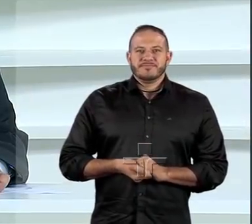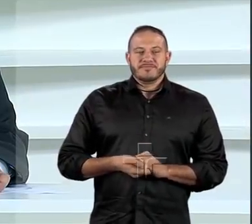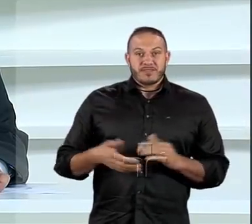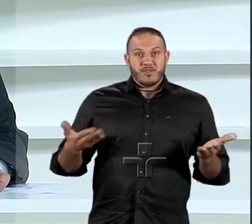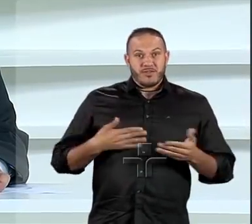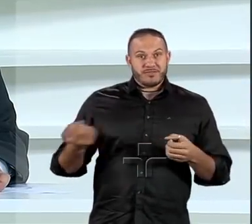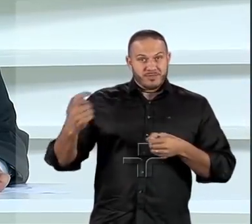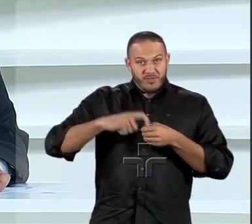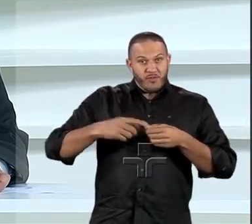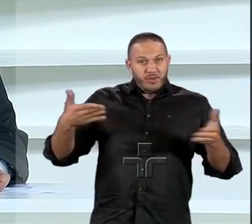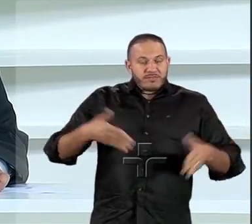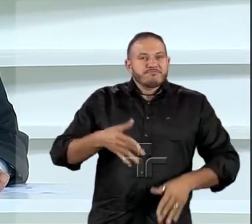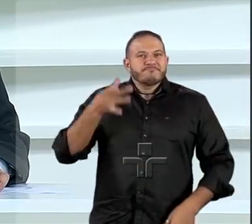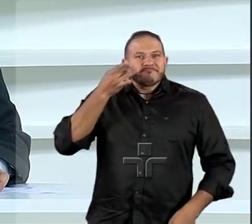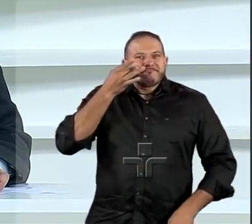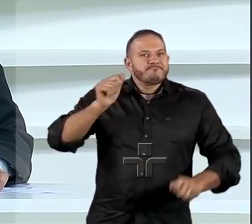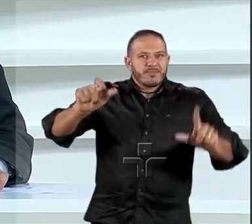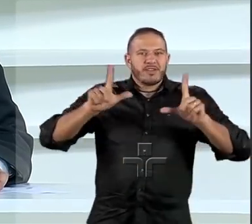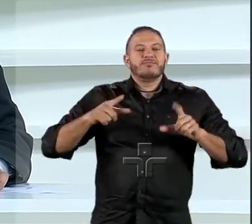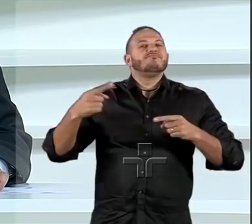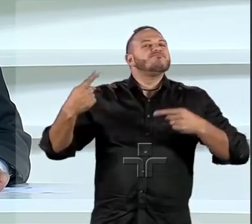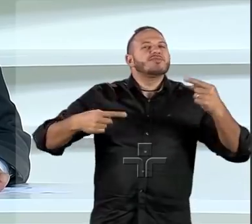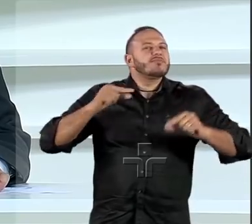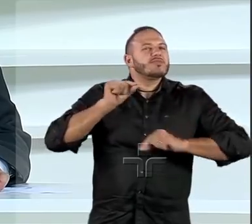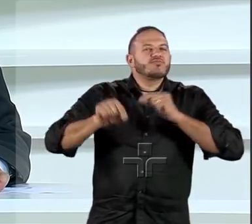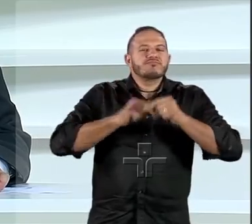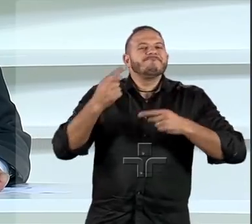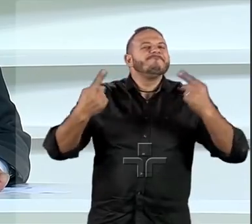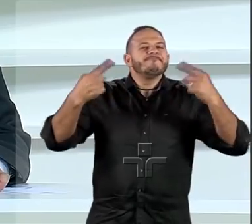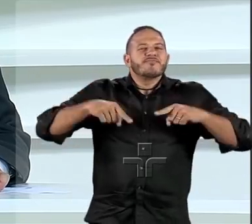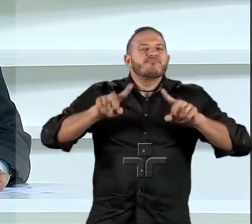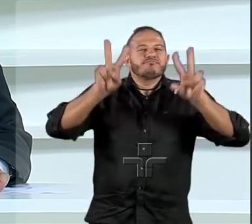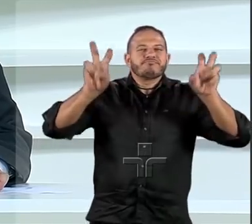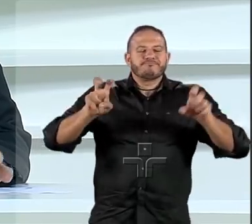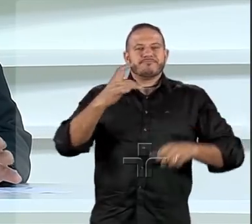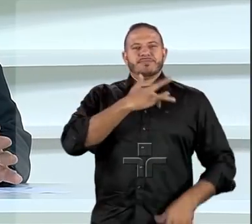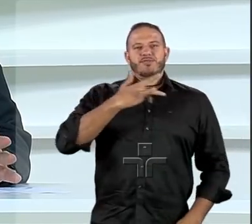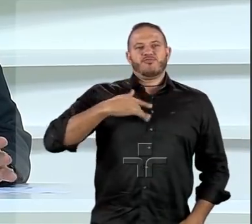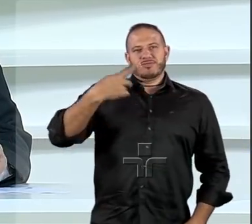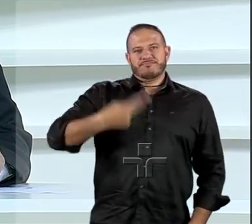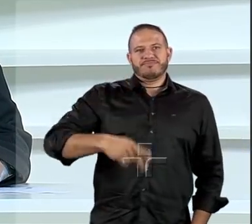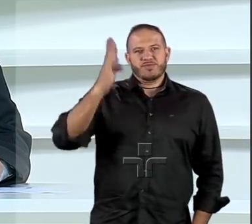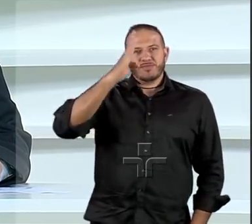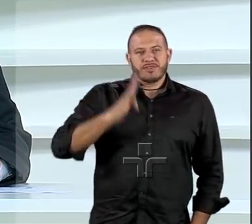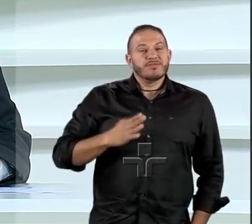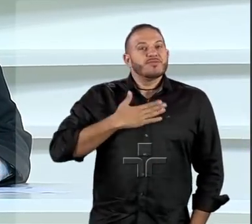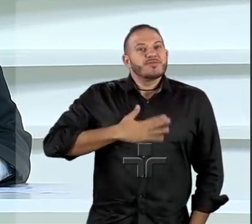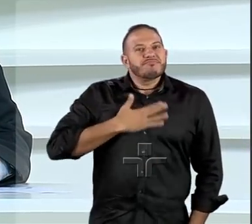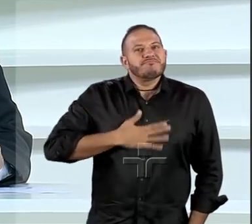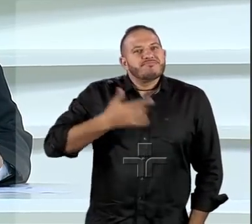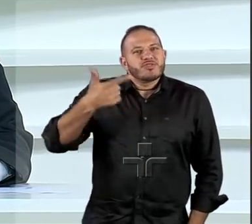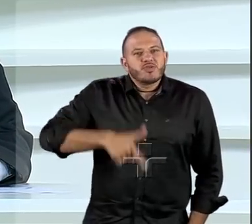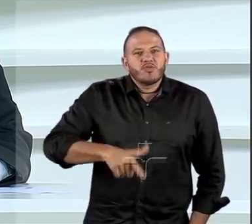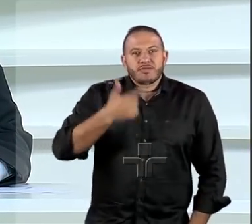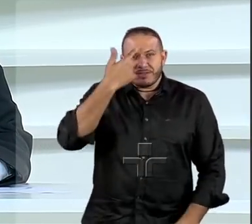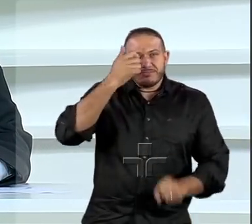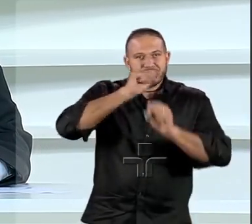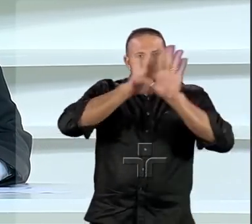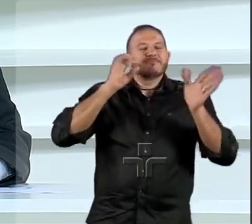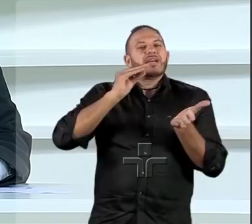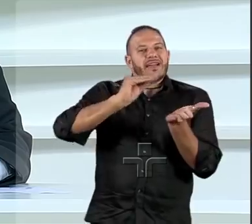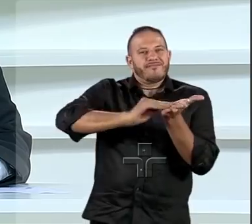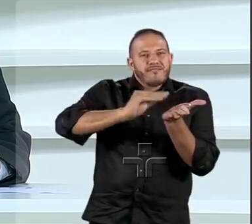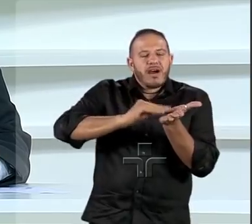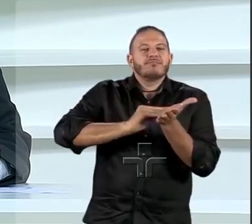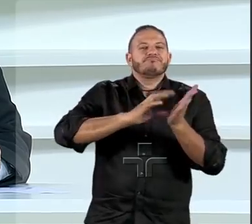Estamos de volta ao vivo com o debate sobre os desafios da saúde no país. Gostaríamos de mais uma vez esclarecer a ausência dos